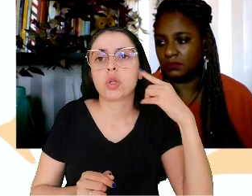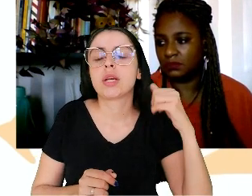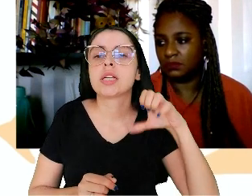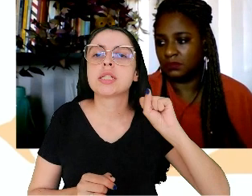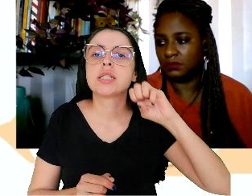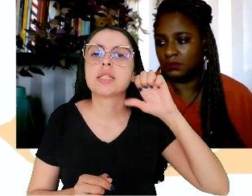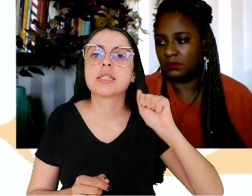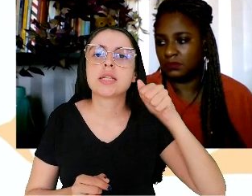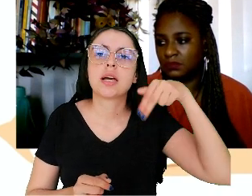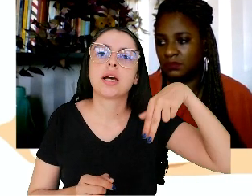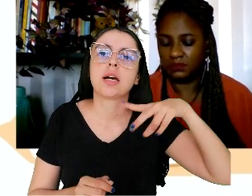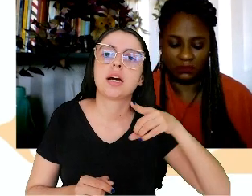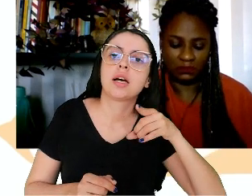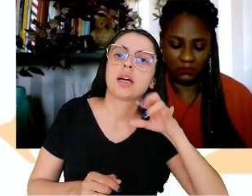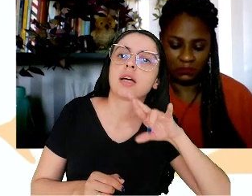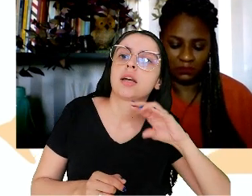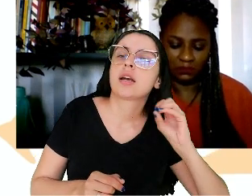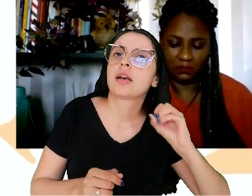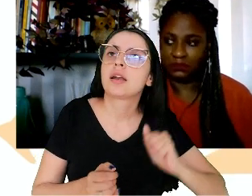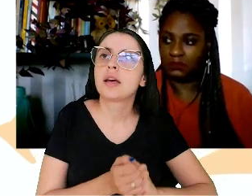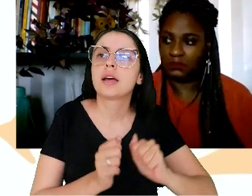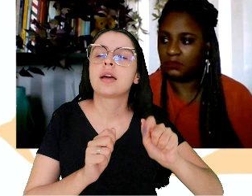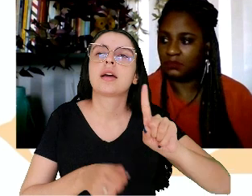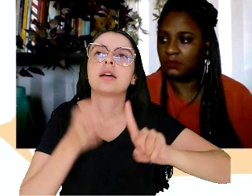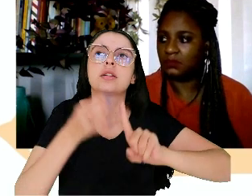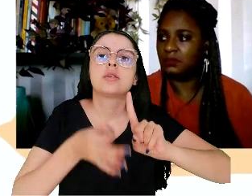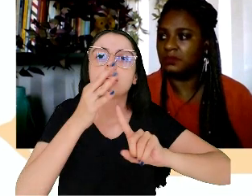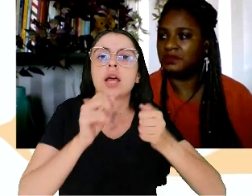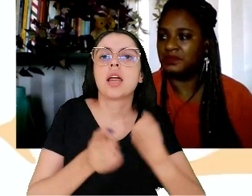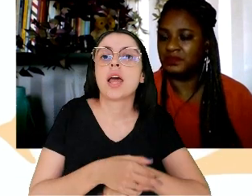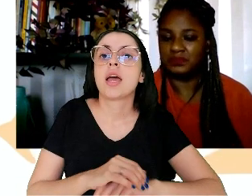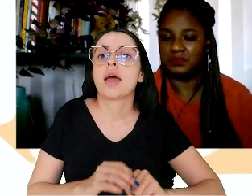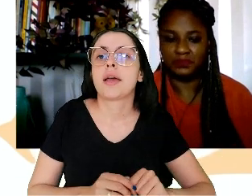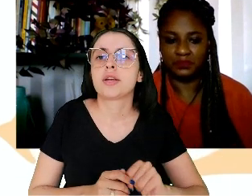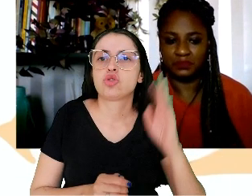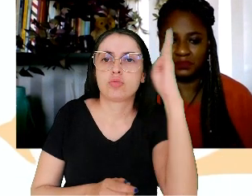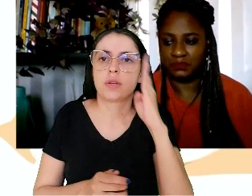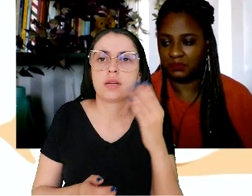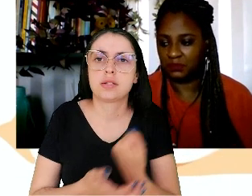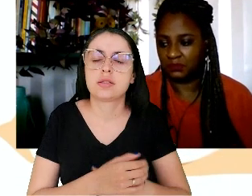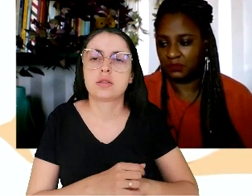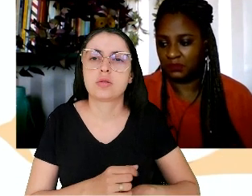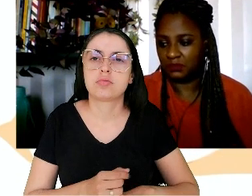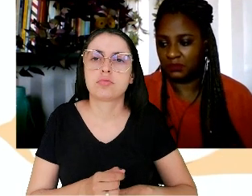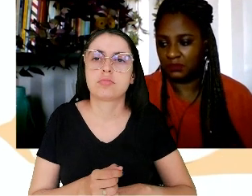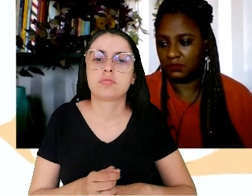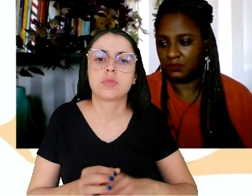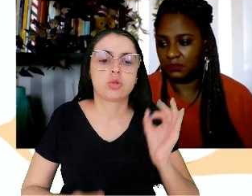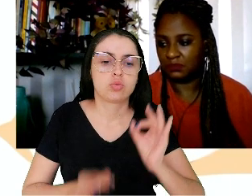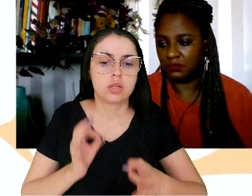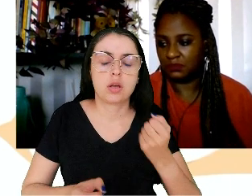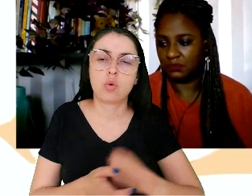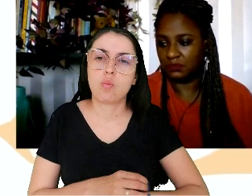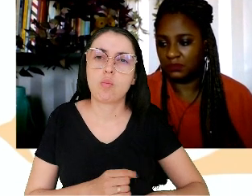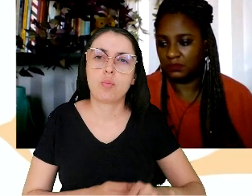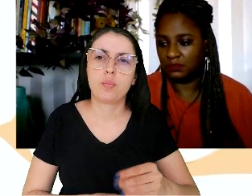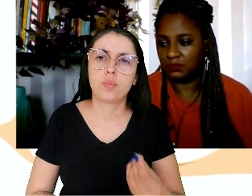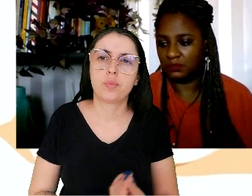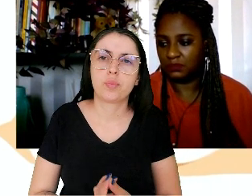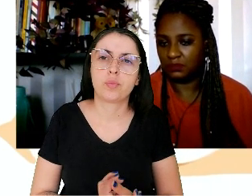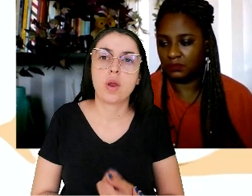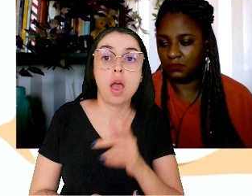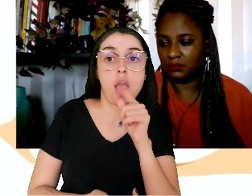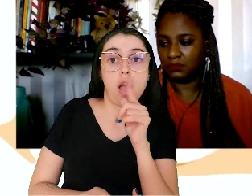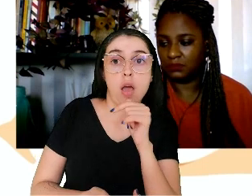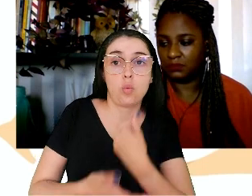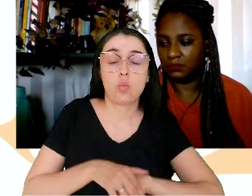Sandra Kish, que é Procuradora Regional da República, coordenadora do projeto Qualidade da Água e Conexão Água